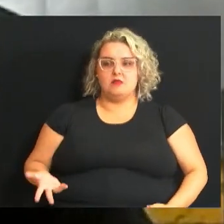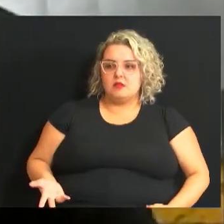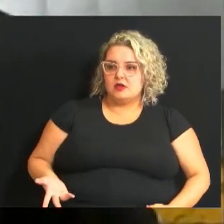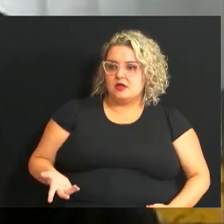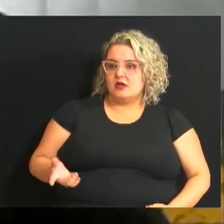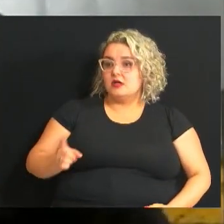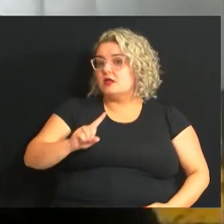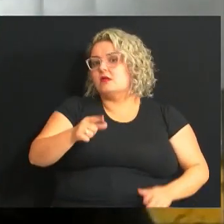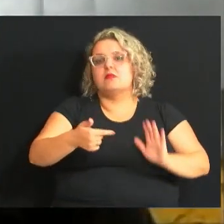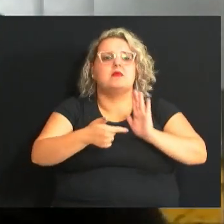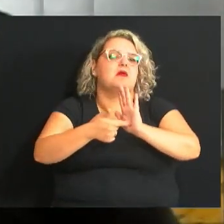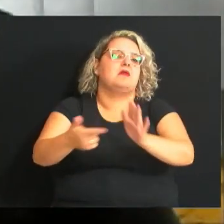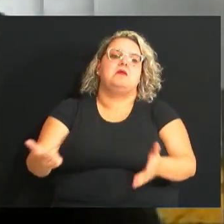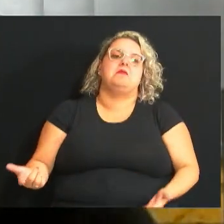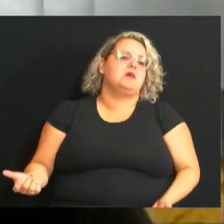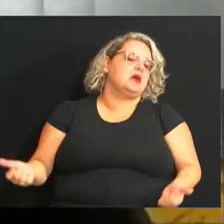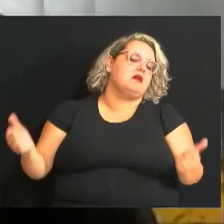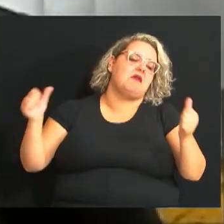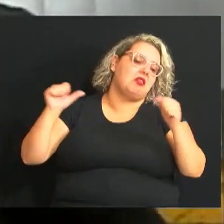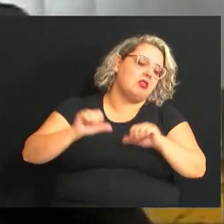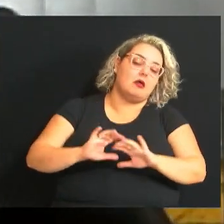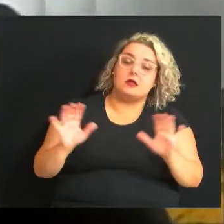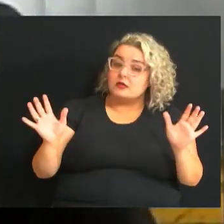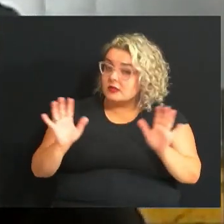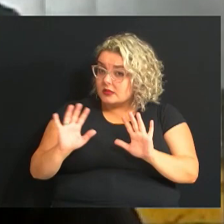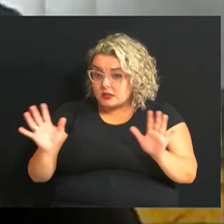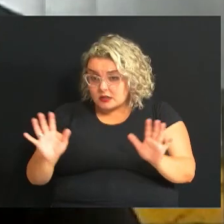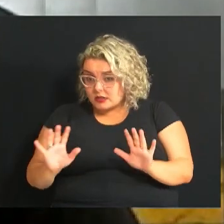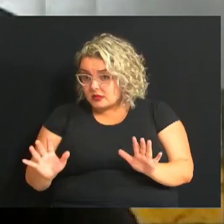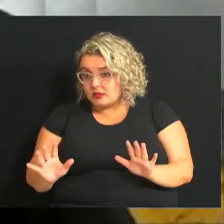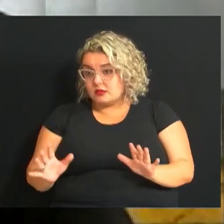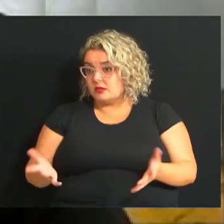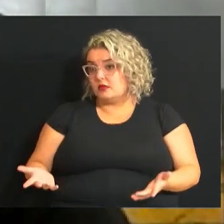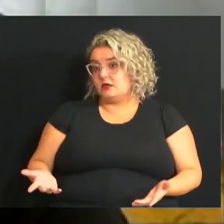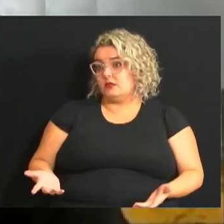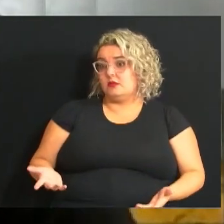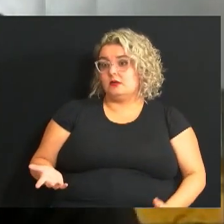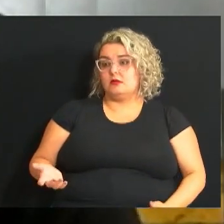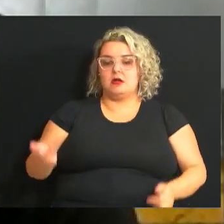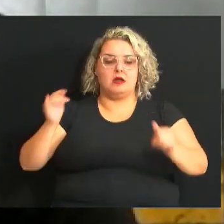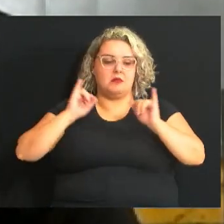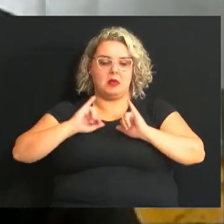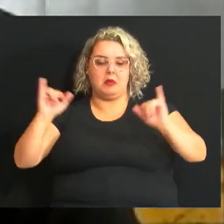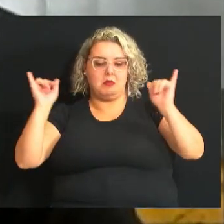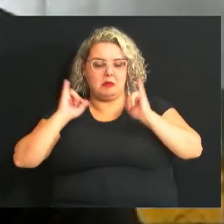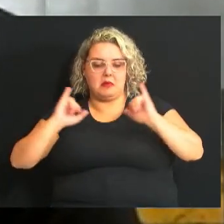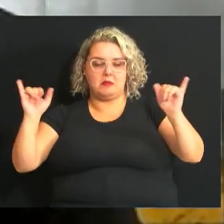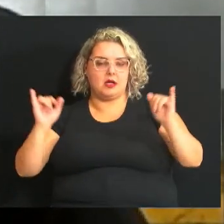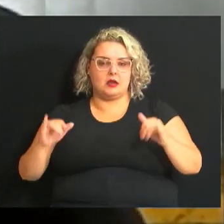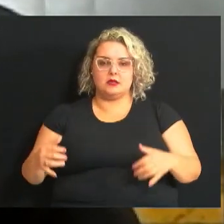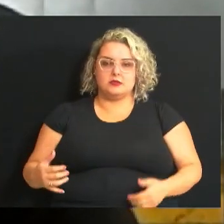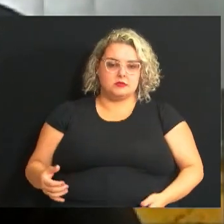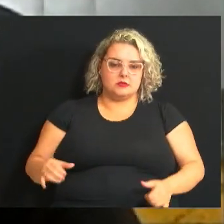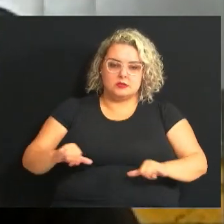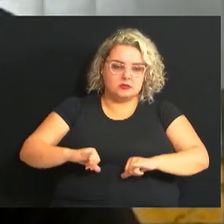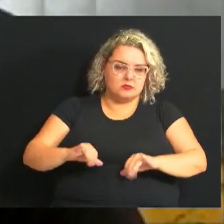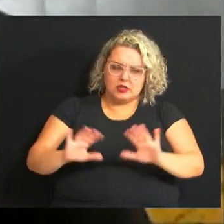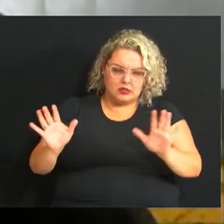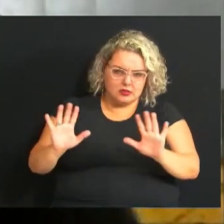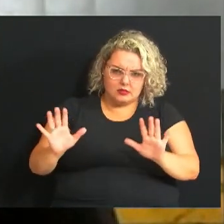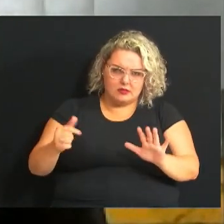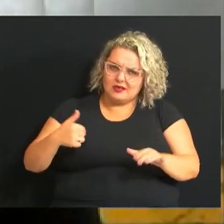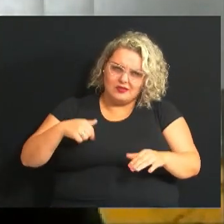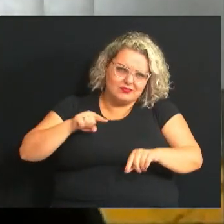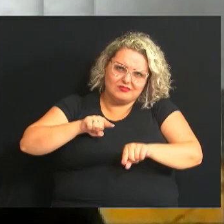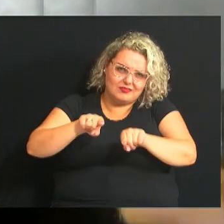sua derrota, não que você tenha que ficar saindo por aí divulgando as suas dores. Não sou a favor disso, mas você